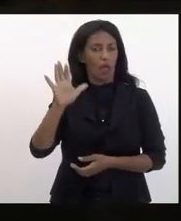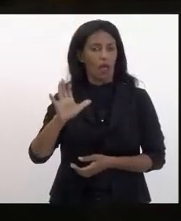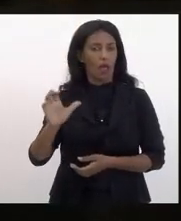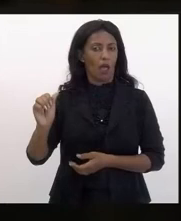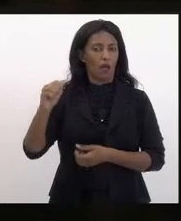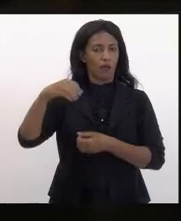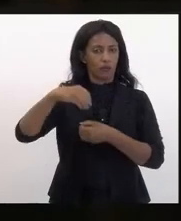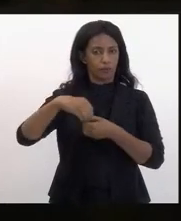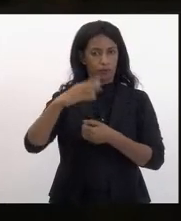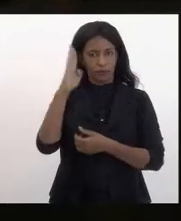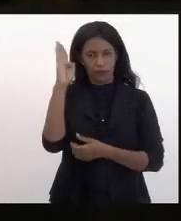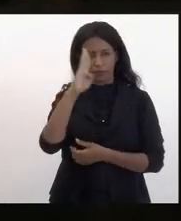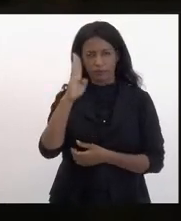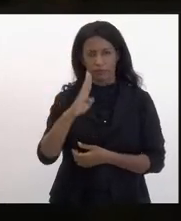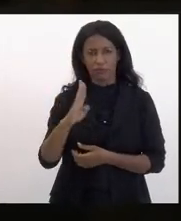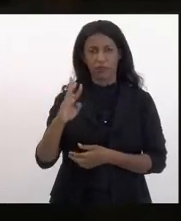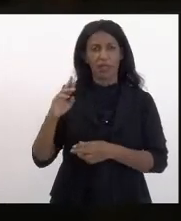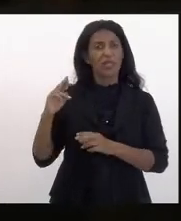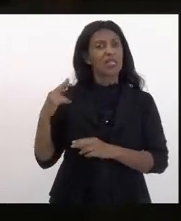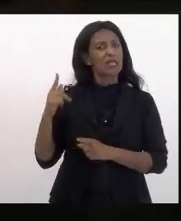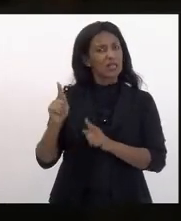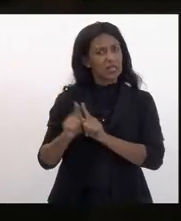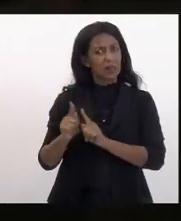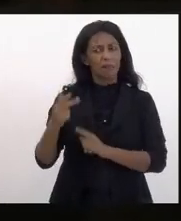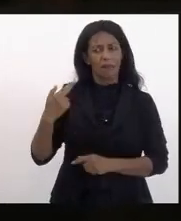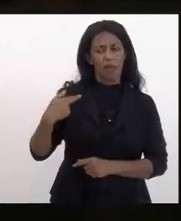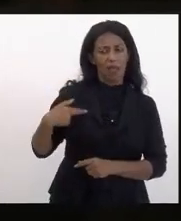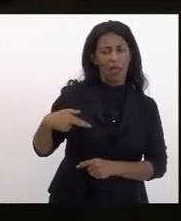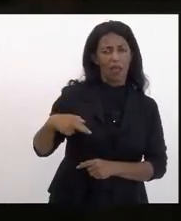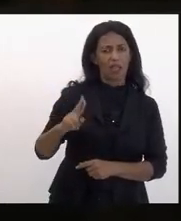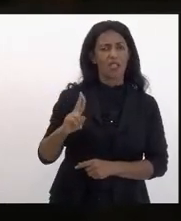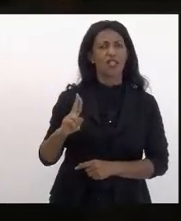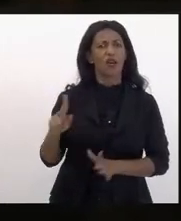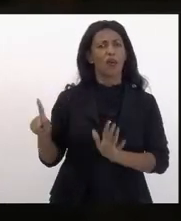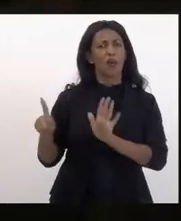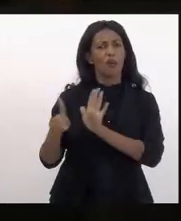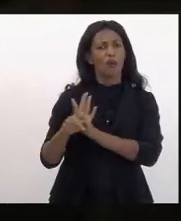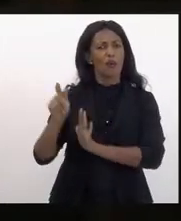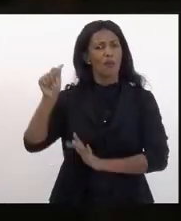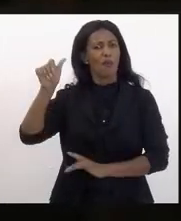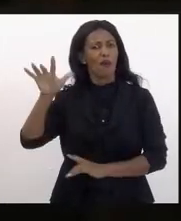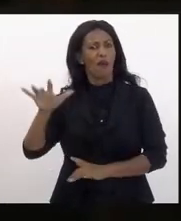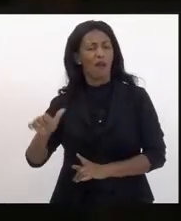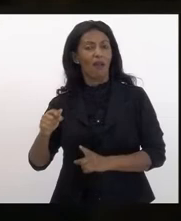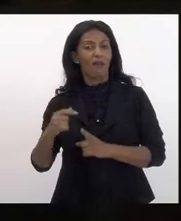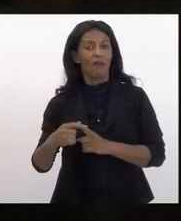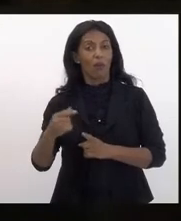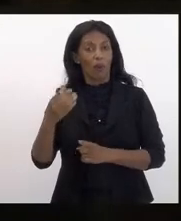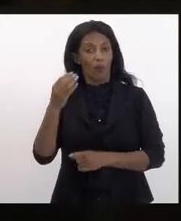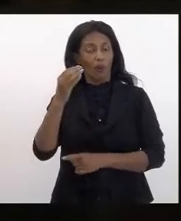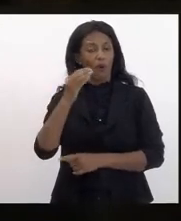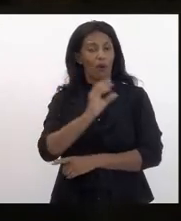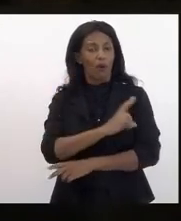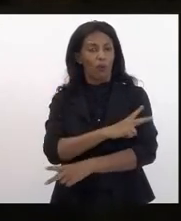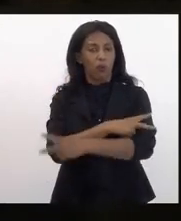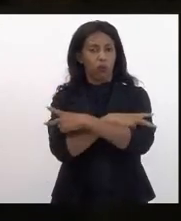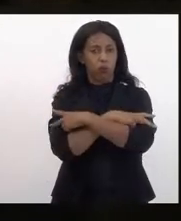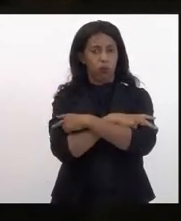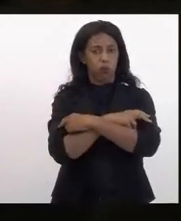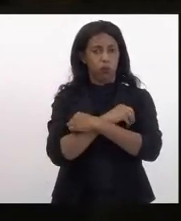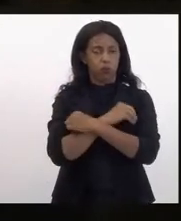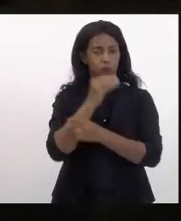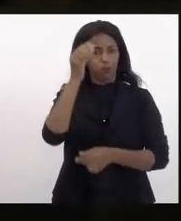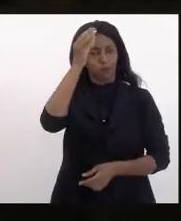Brasil e as religiões também de matriz afro, né, como o candomblé e